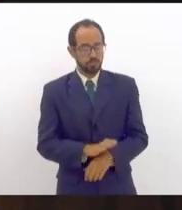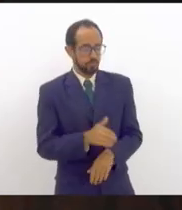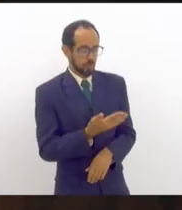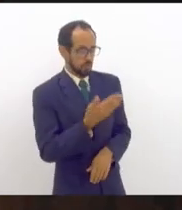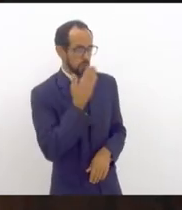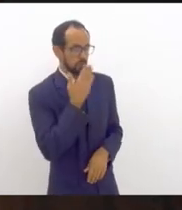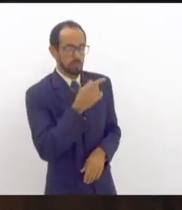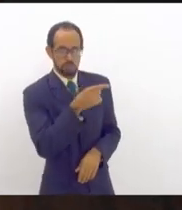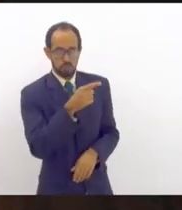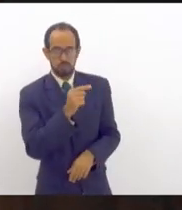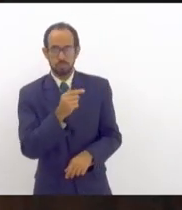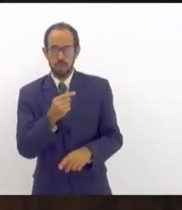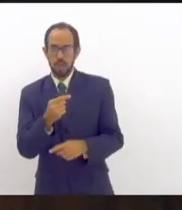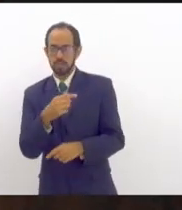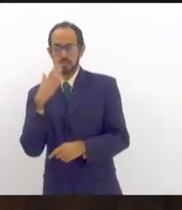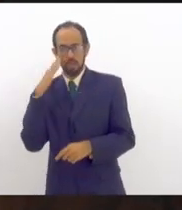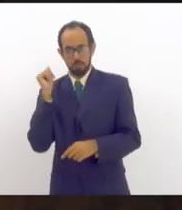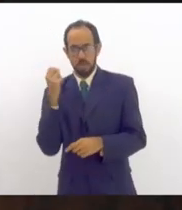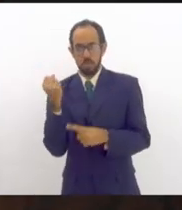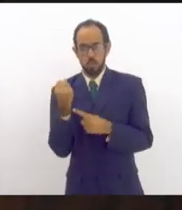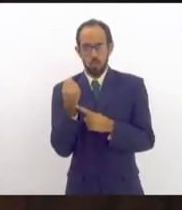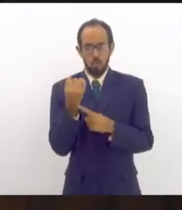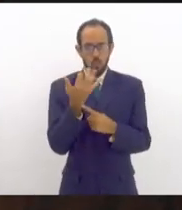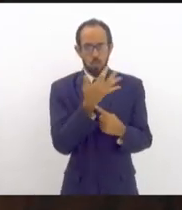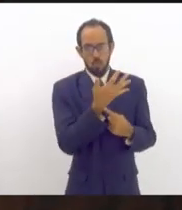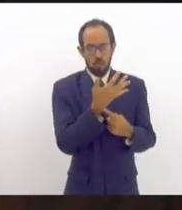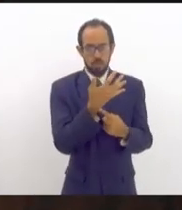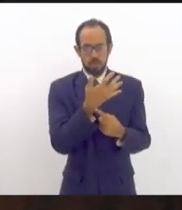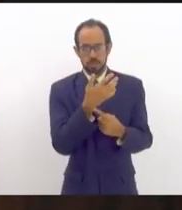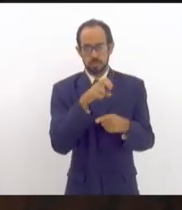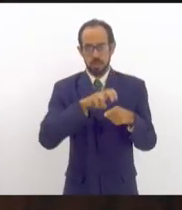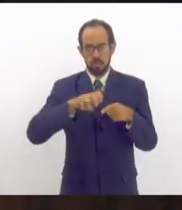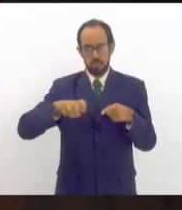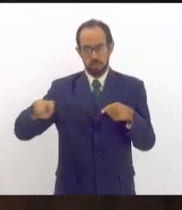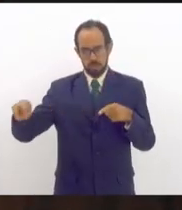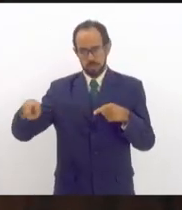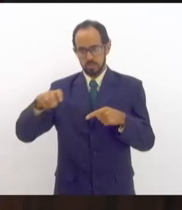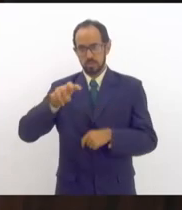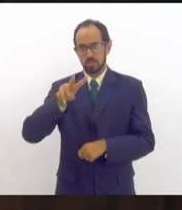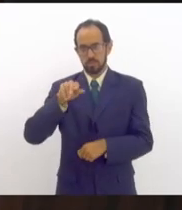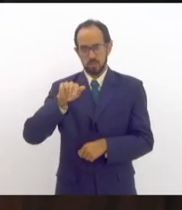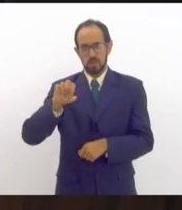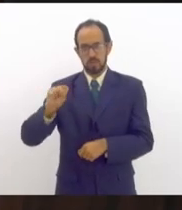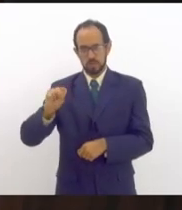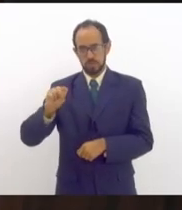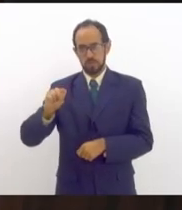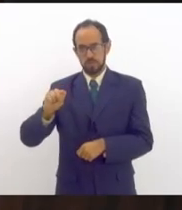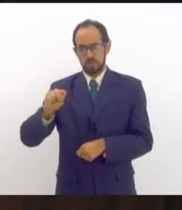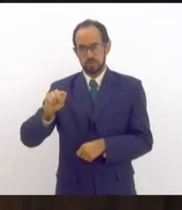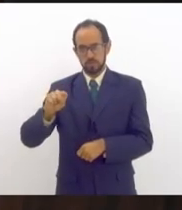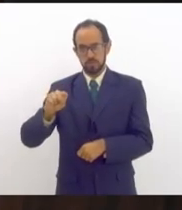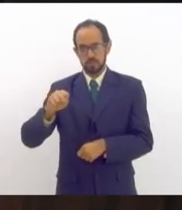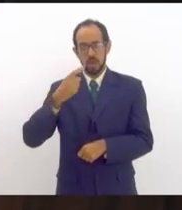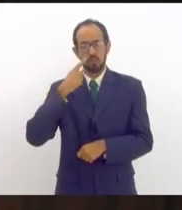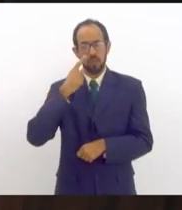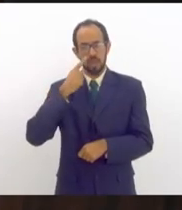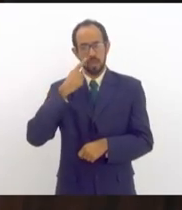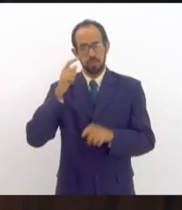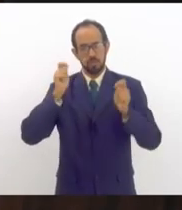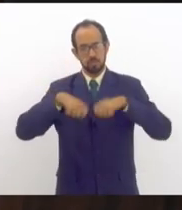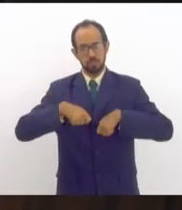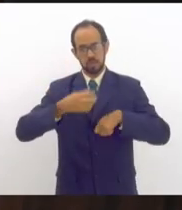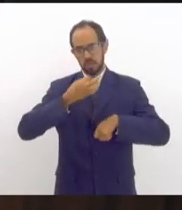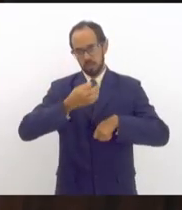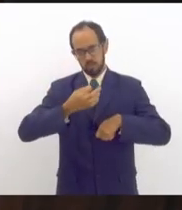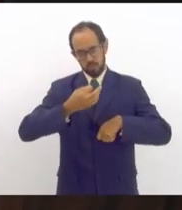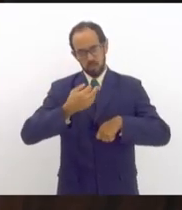contar deputado Luís Paulo número de cadeiras e de vagas né das cadeiras para ver a possibilidade dessa